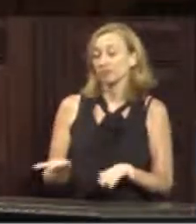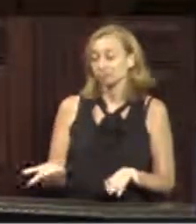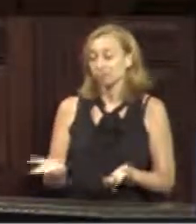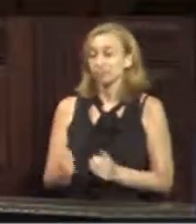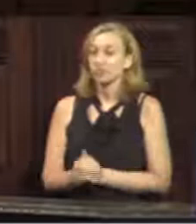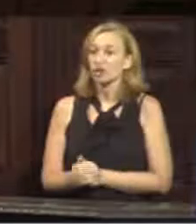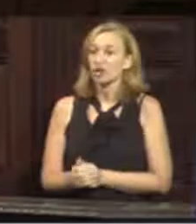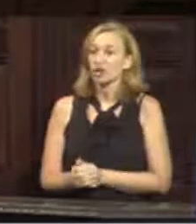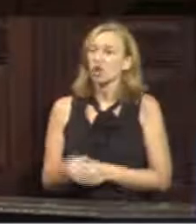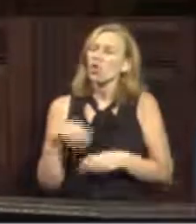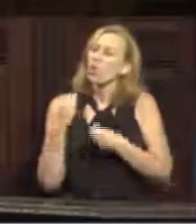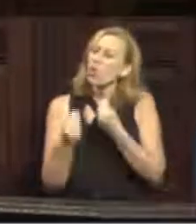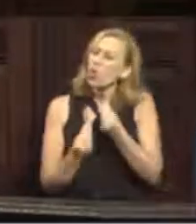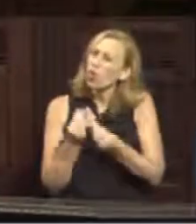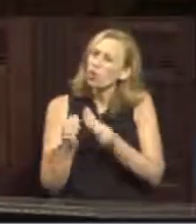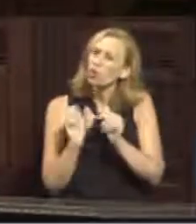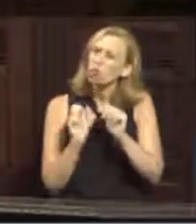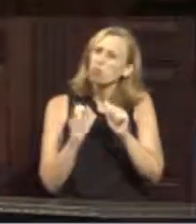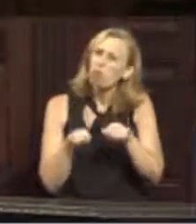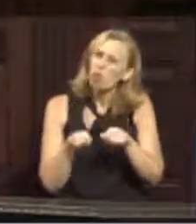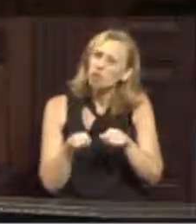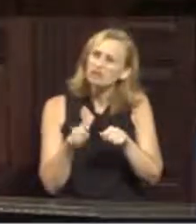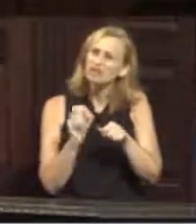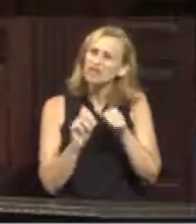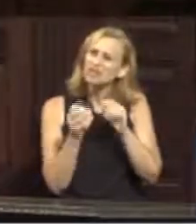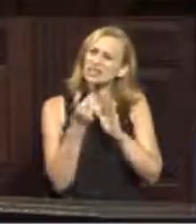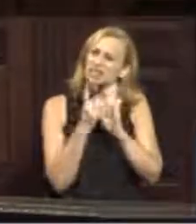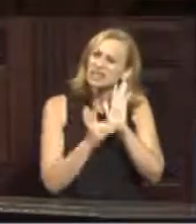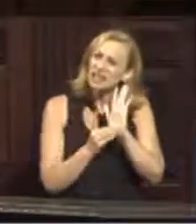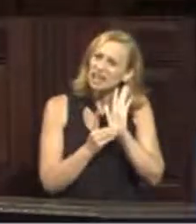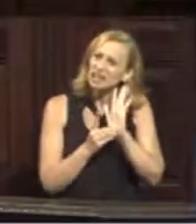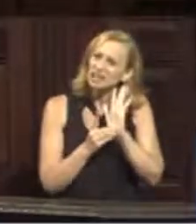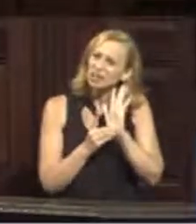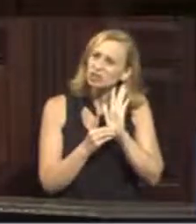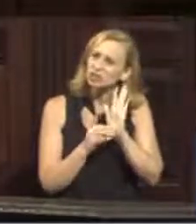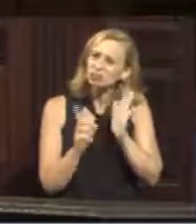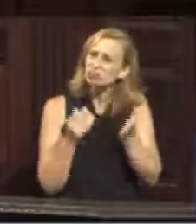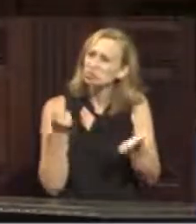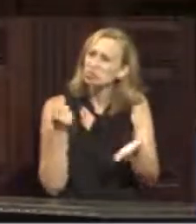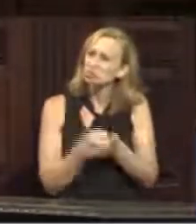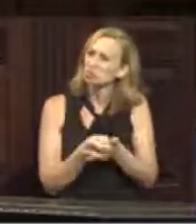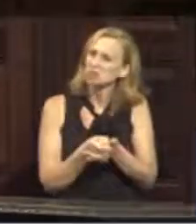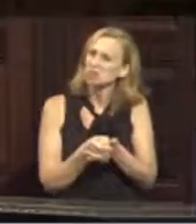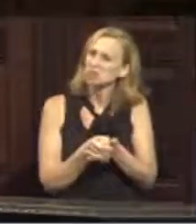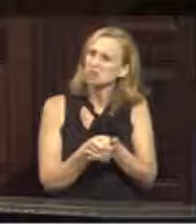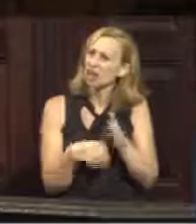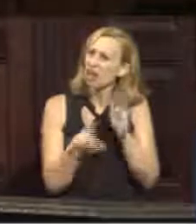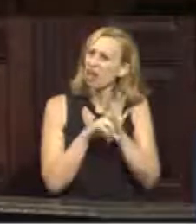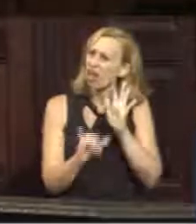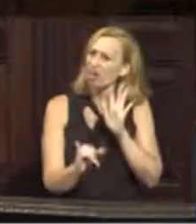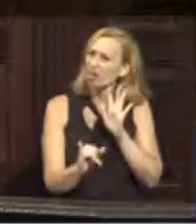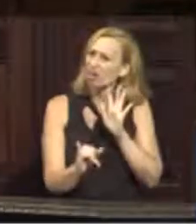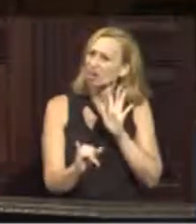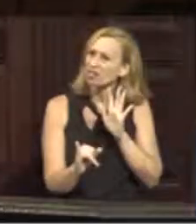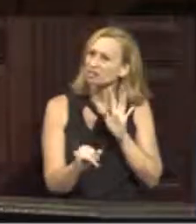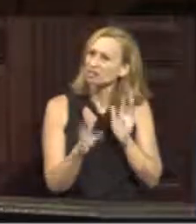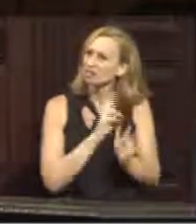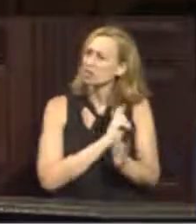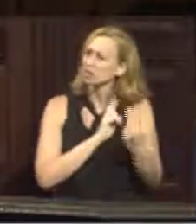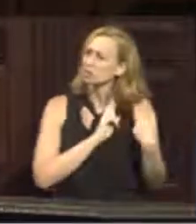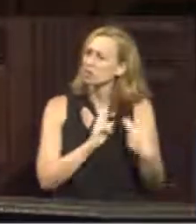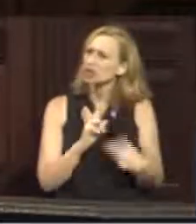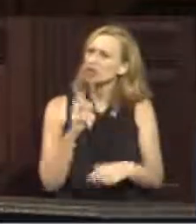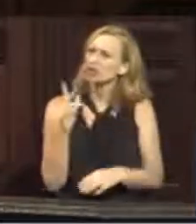como é que ele pode fazer um decreto em descumprimento a lei de responsabilidade